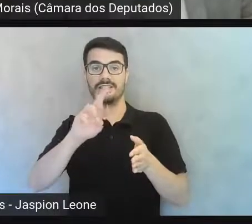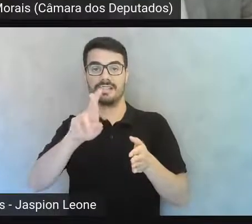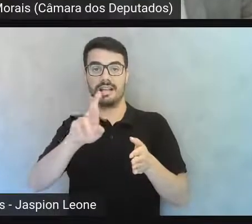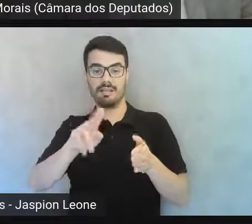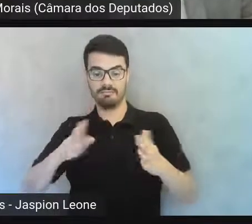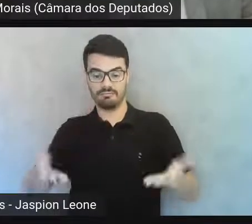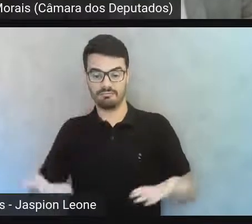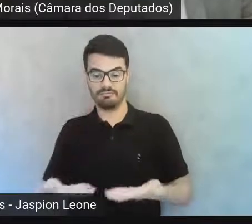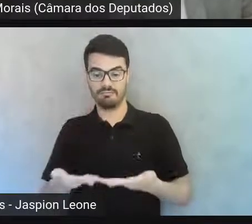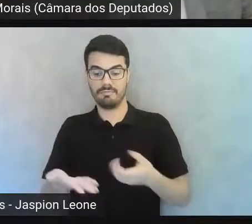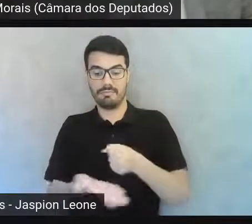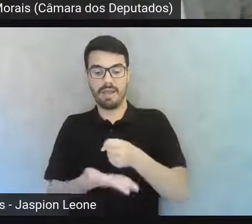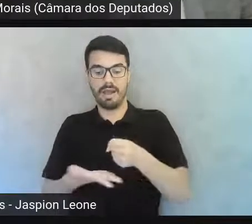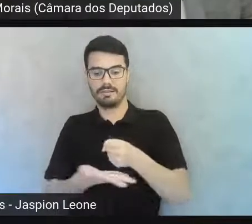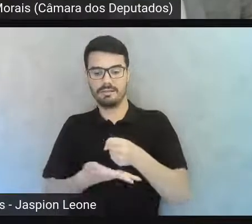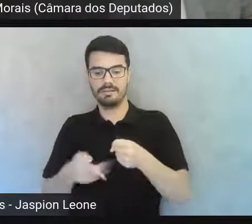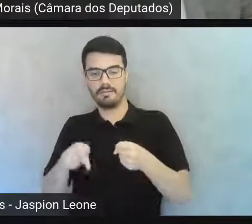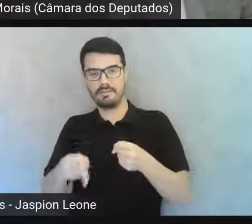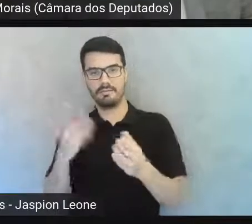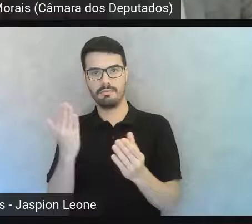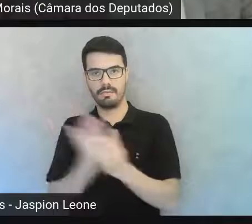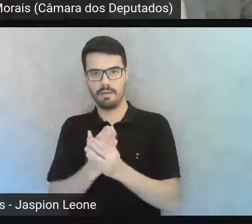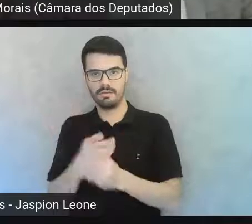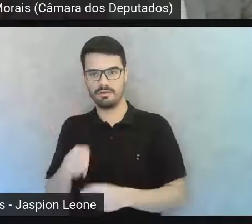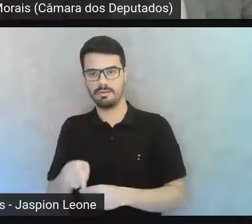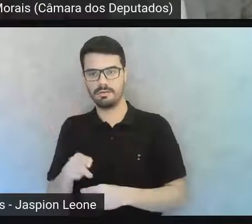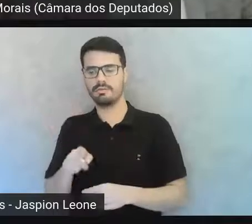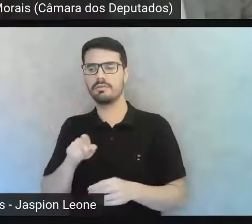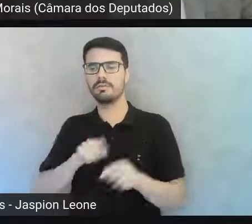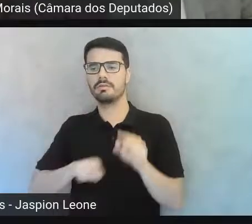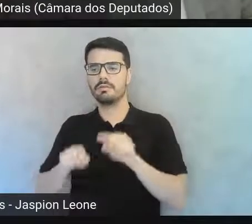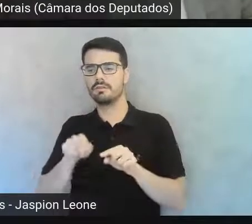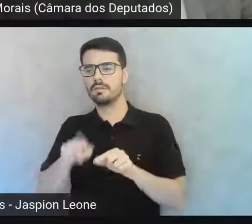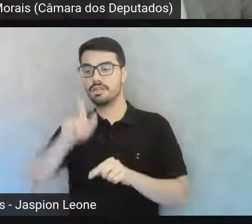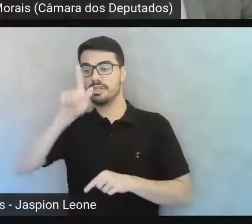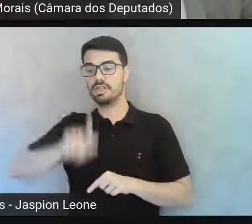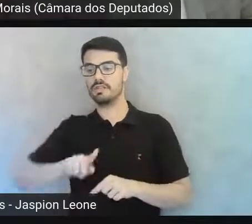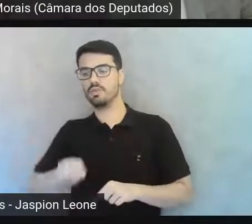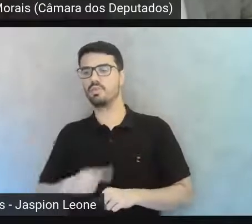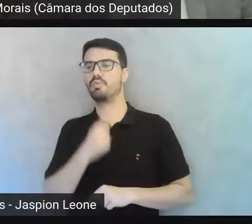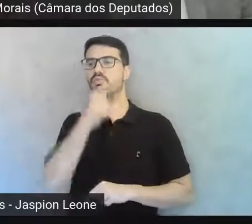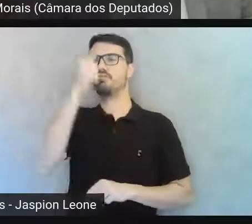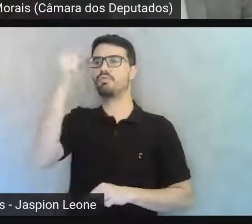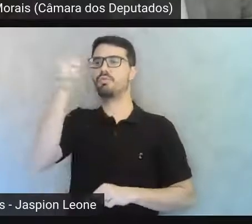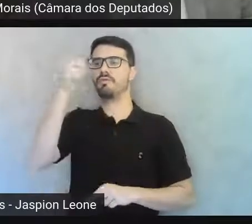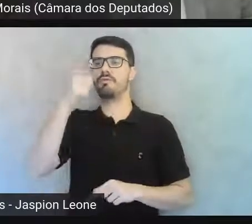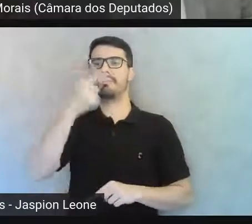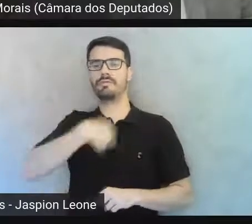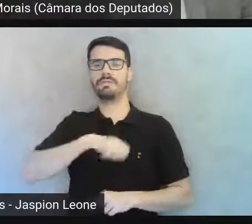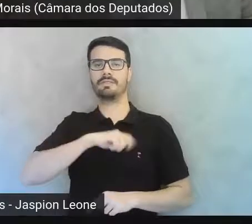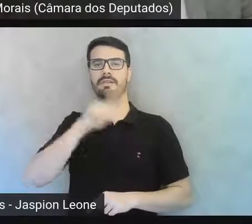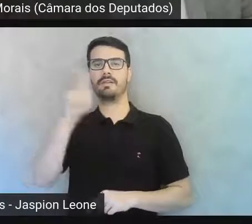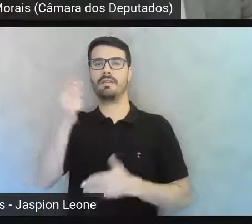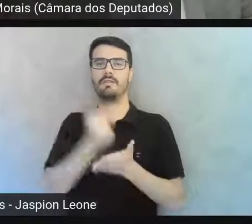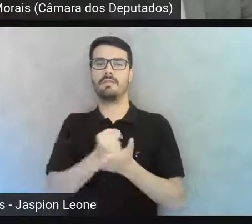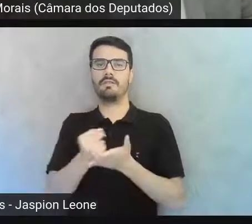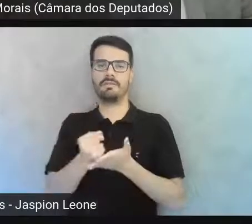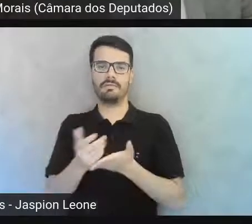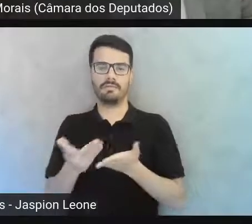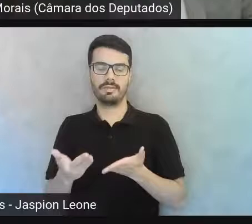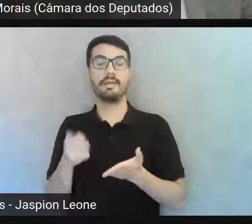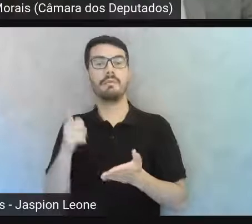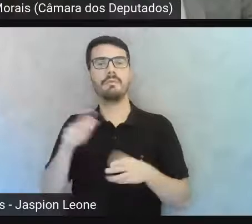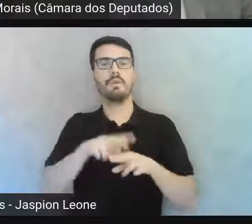se audita no processo e o questionamento vai para o gestor e fiscal de contrato. Por isso, o gestor fiscal de contrato tem que